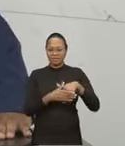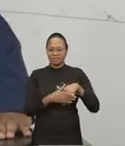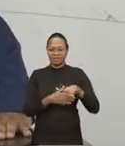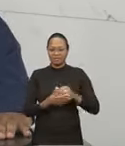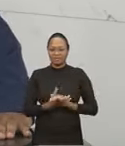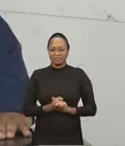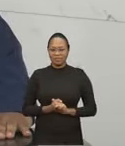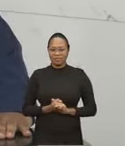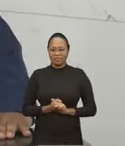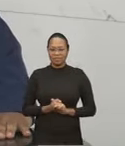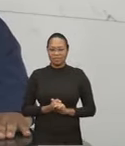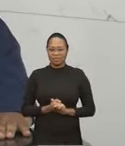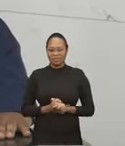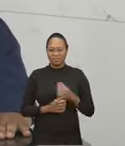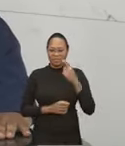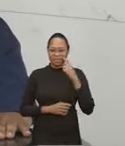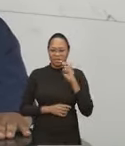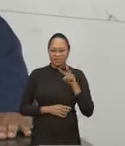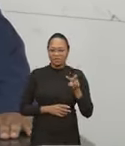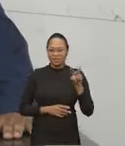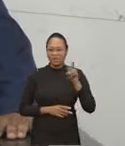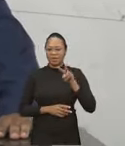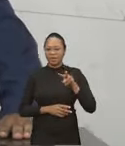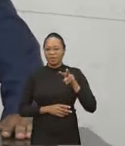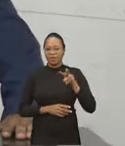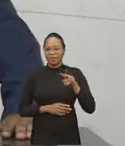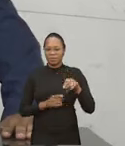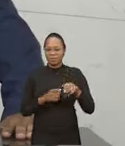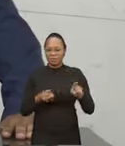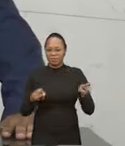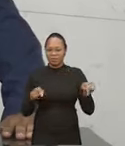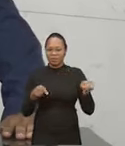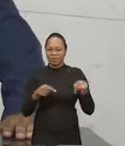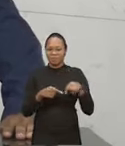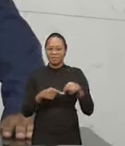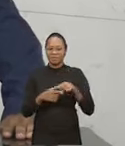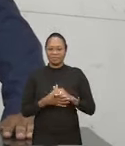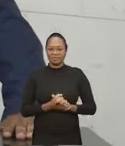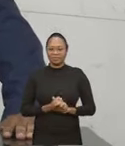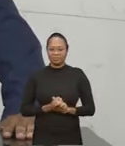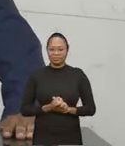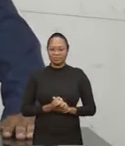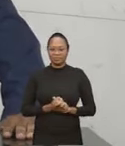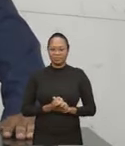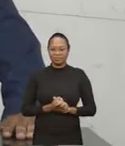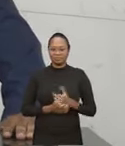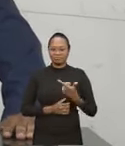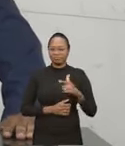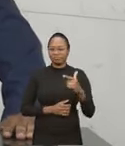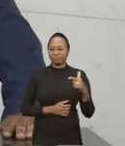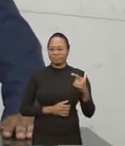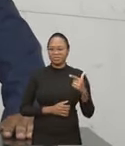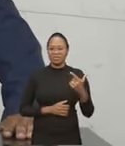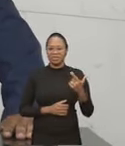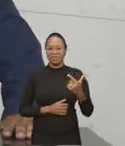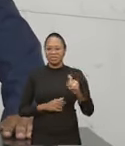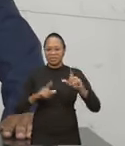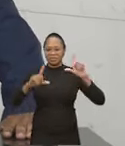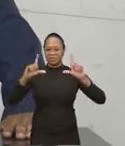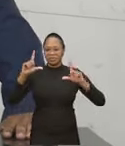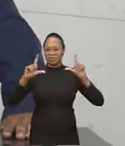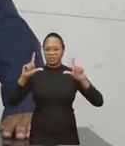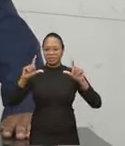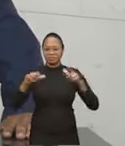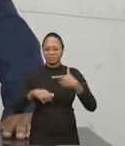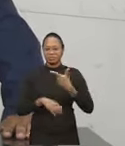Estrada do Coco passa ali e vê um campo daquele e vê que não tinha um refletor, não tinha uma pista de